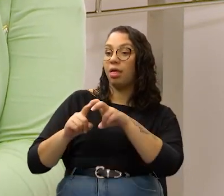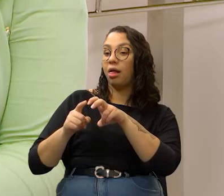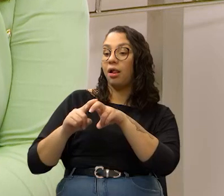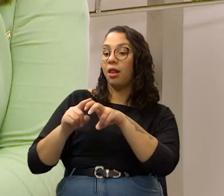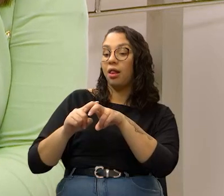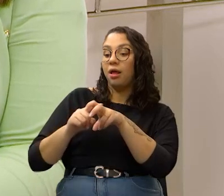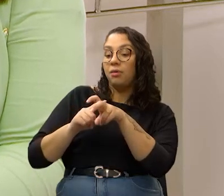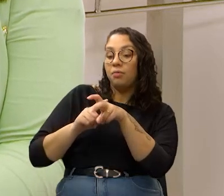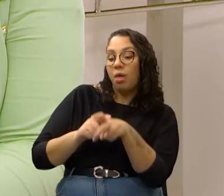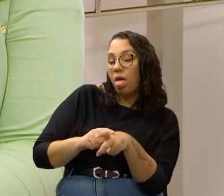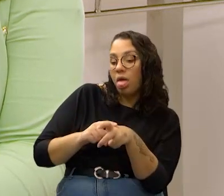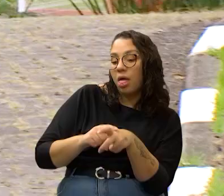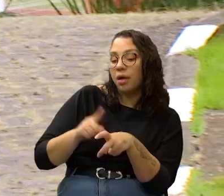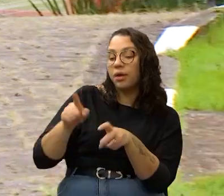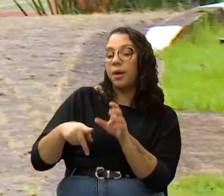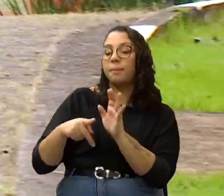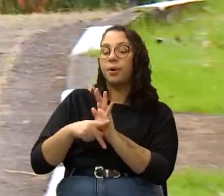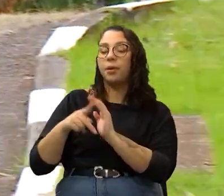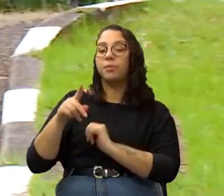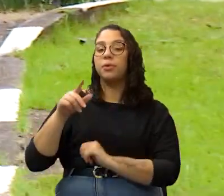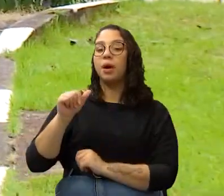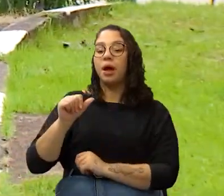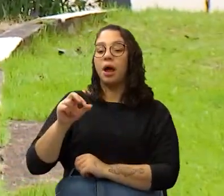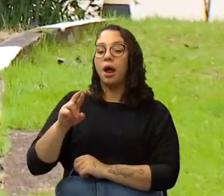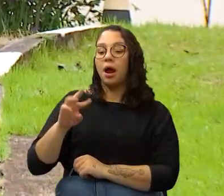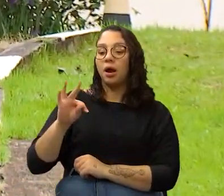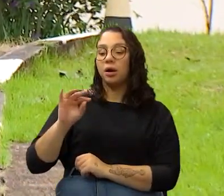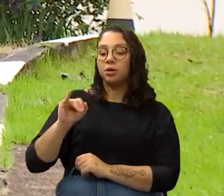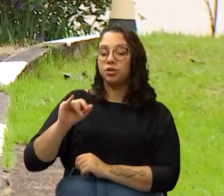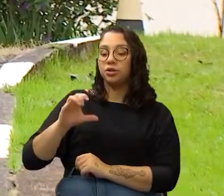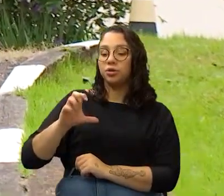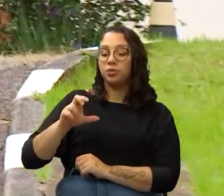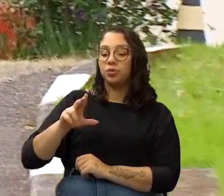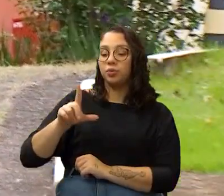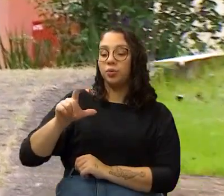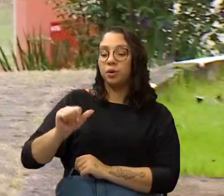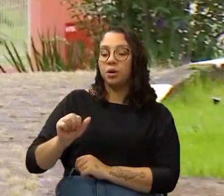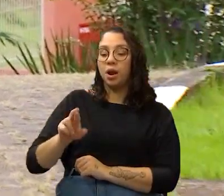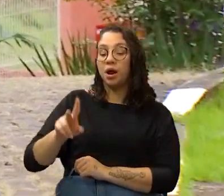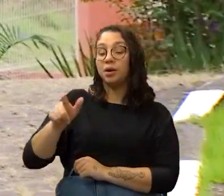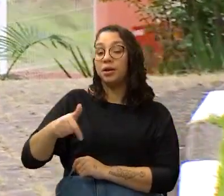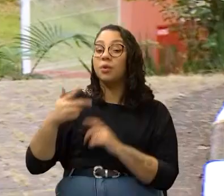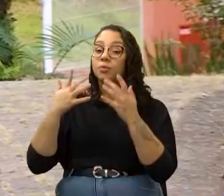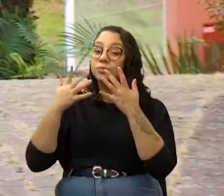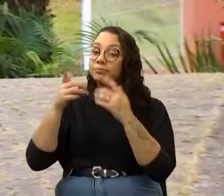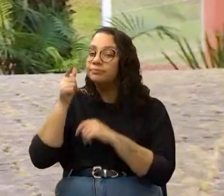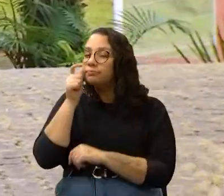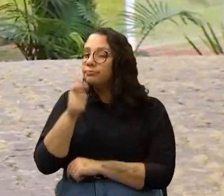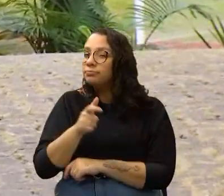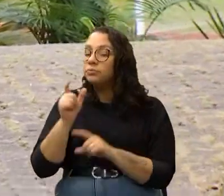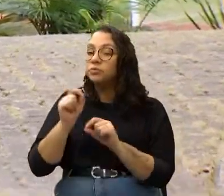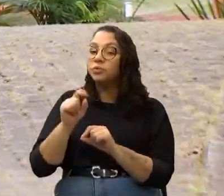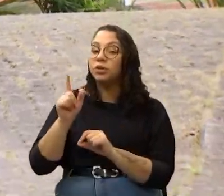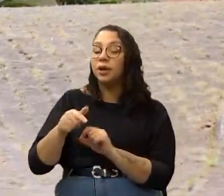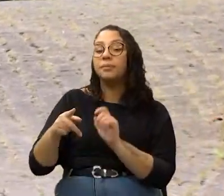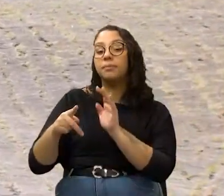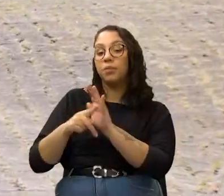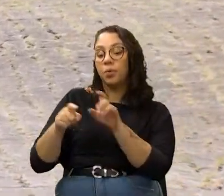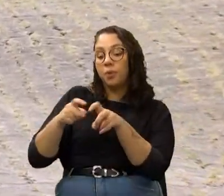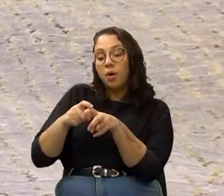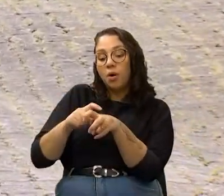displasia coxofemoral, que é uma doença articular, que a gente observa nessa afecção é